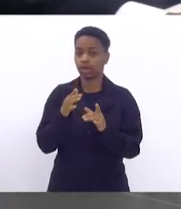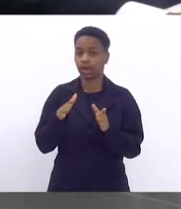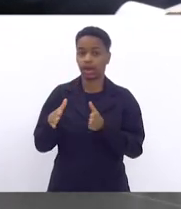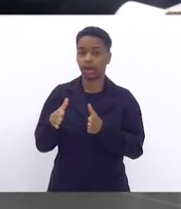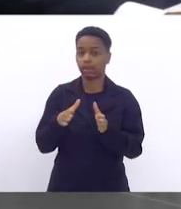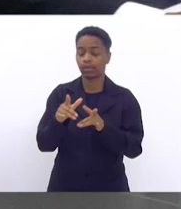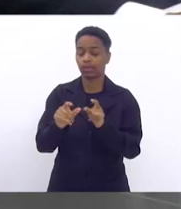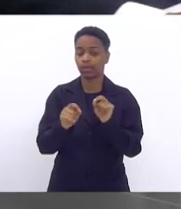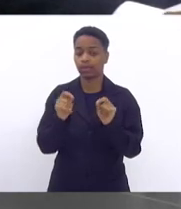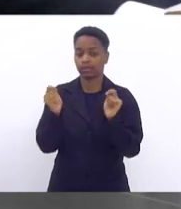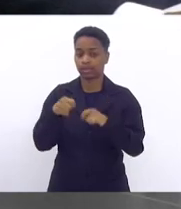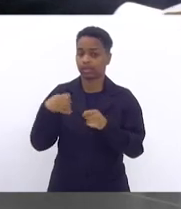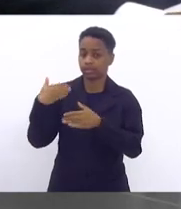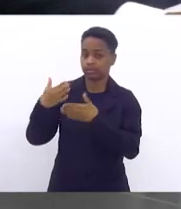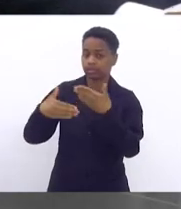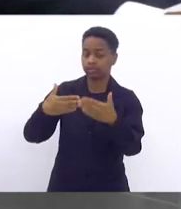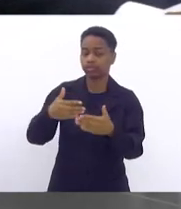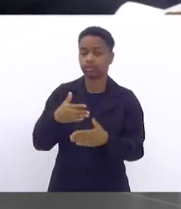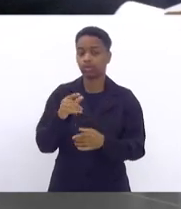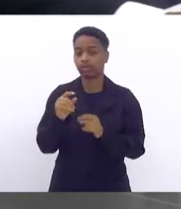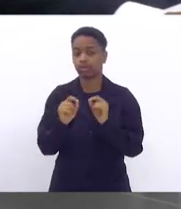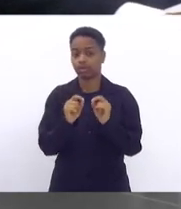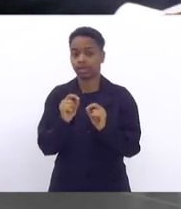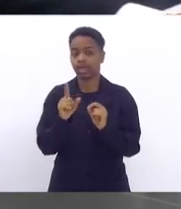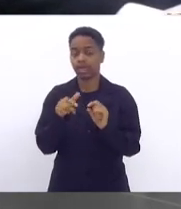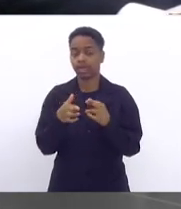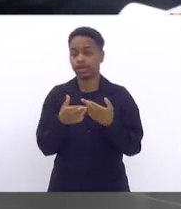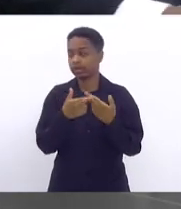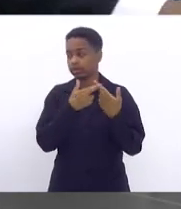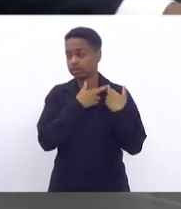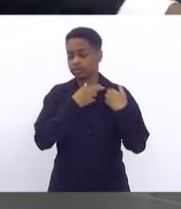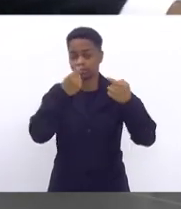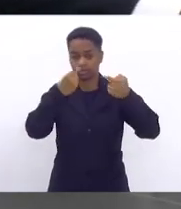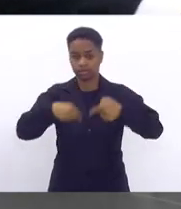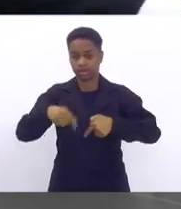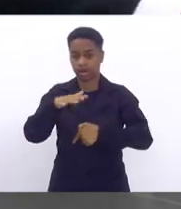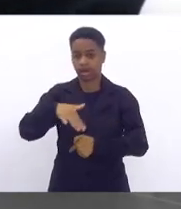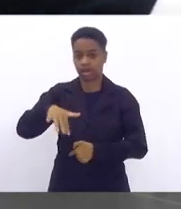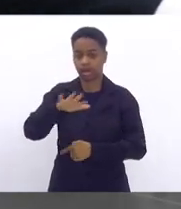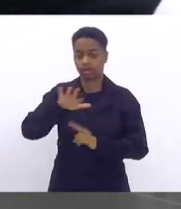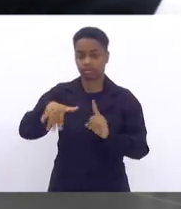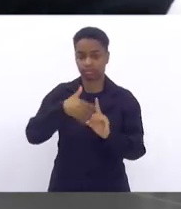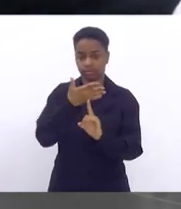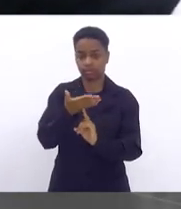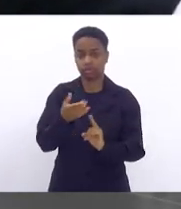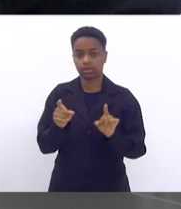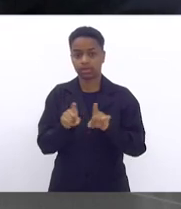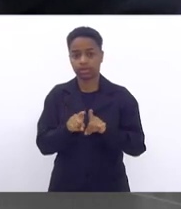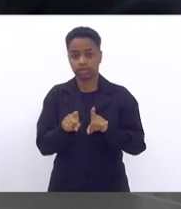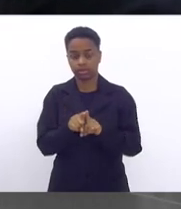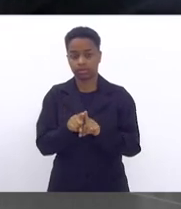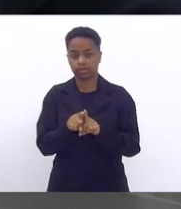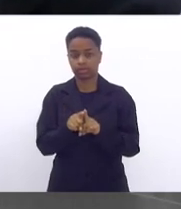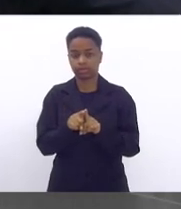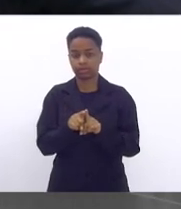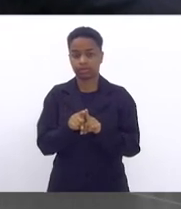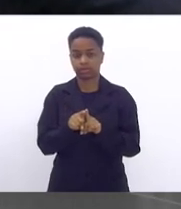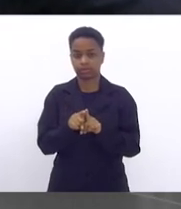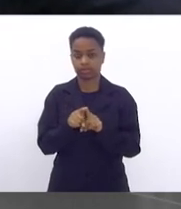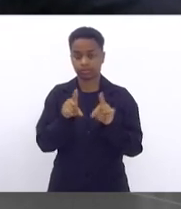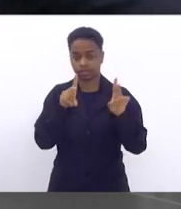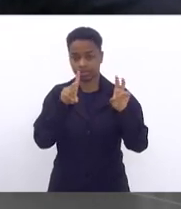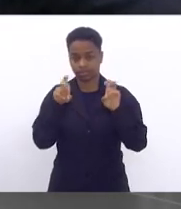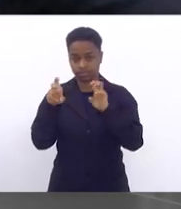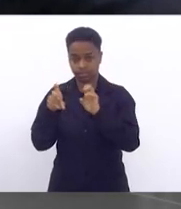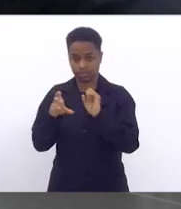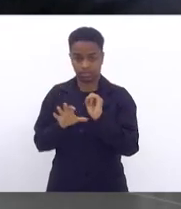estadual poder avançar nesse sentido é justamente a competência concorrente no âmbito ambiental. E toda a pauta de defesa,